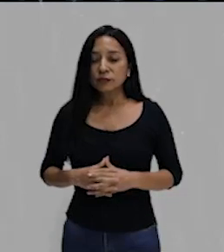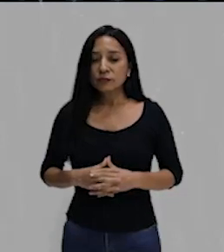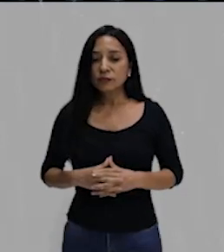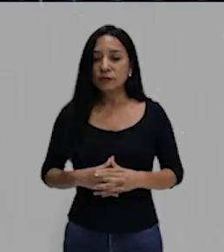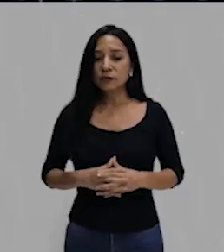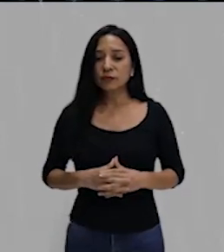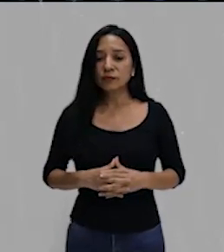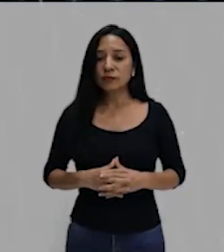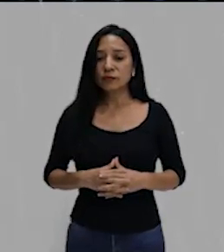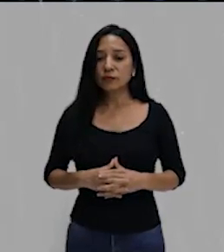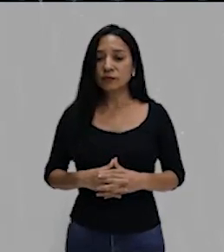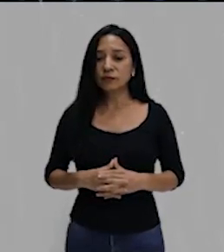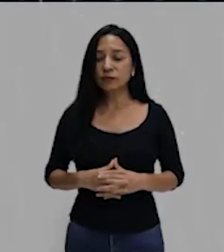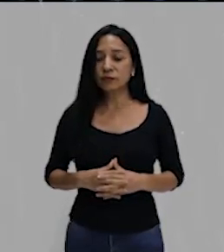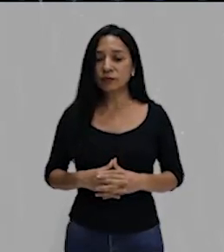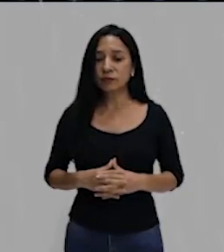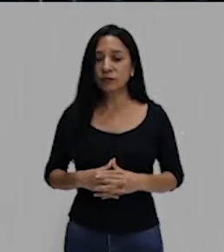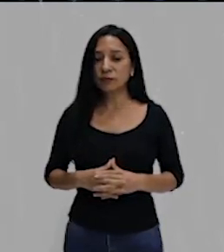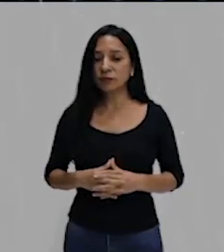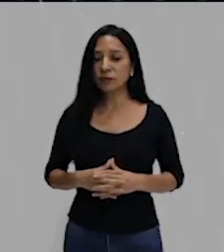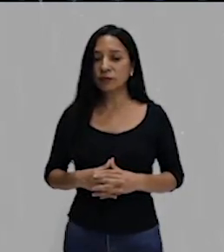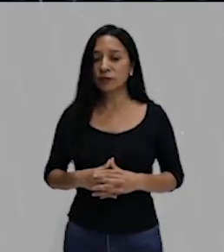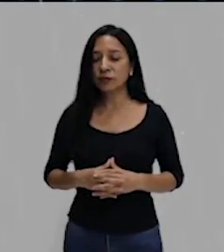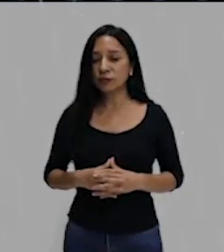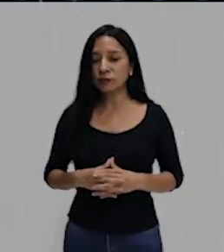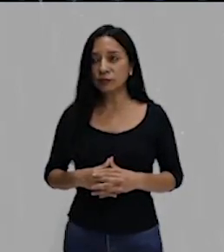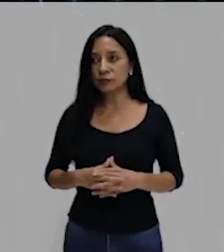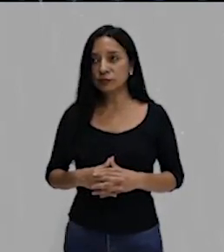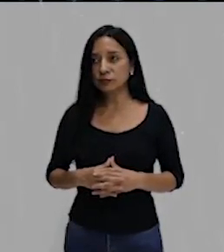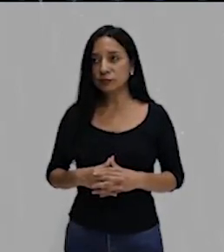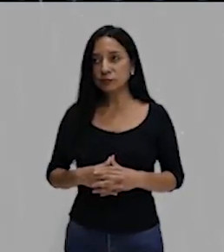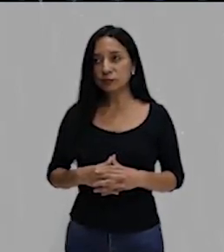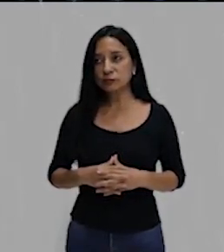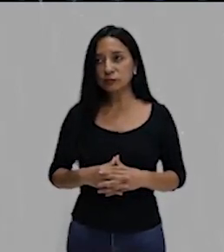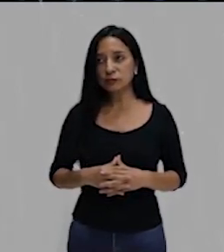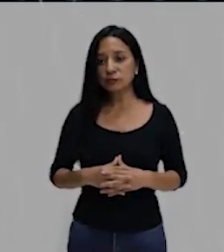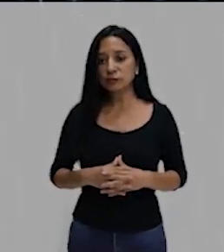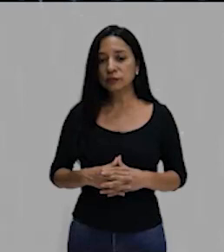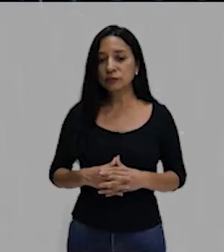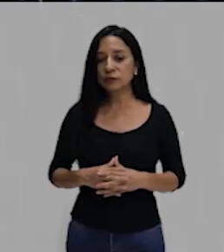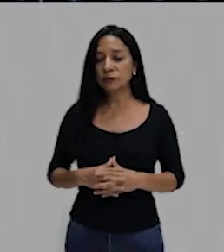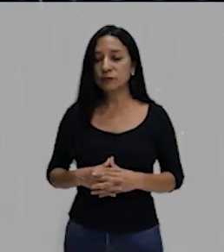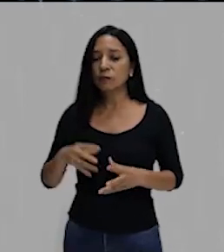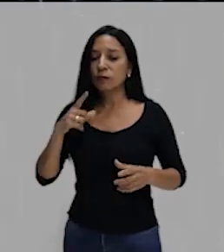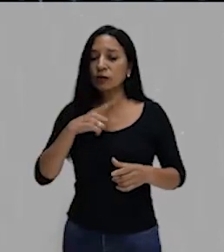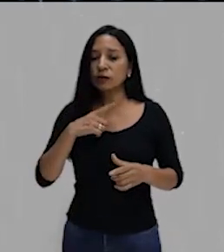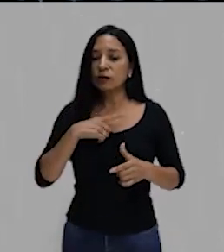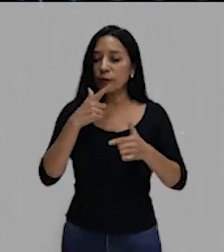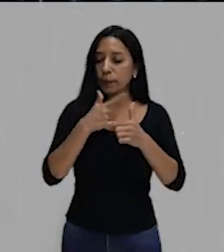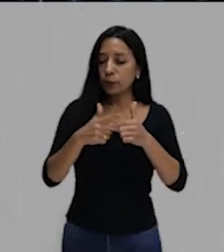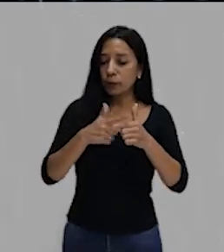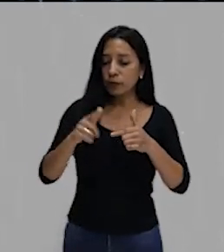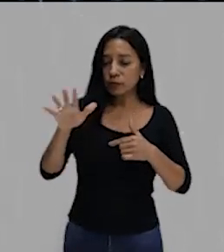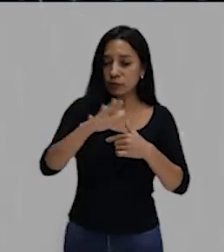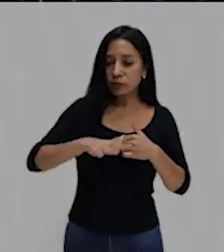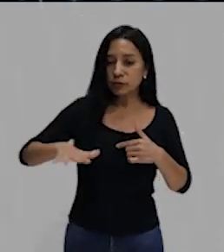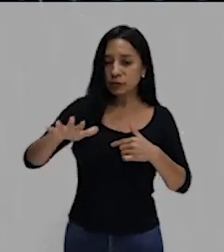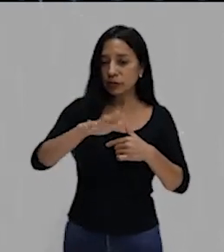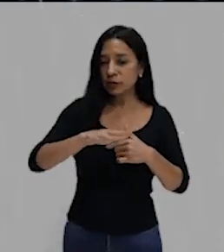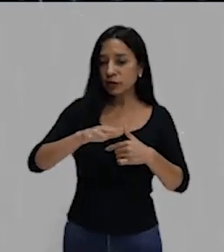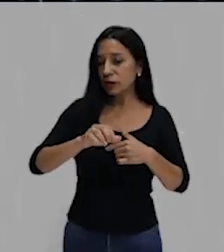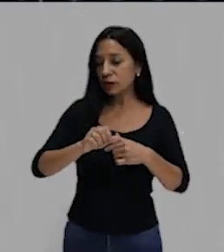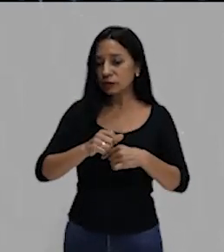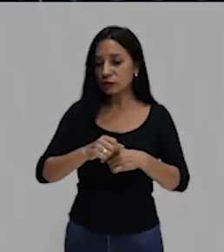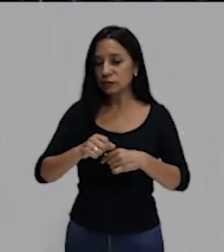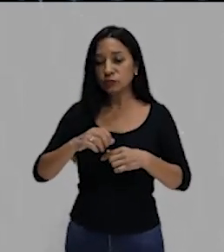comunidades cuidem do seu próprio ambiente. Ou seja, existem problemas ambientais espalhados em